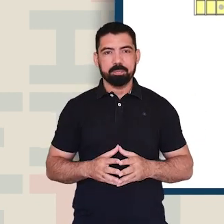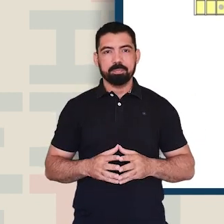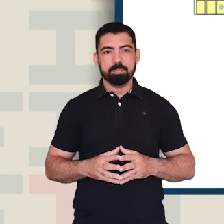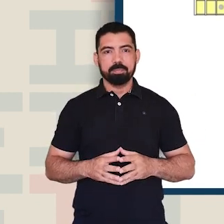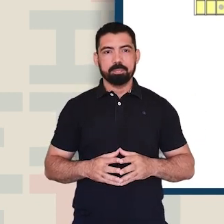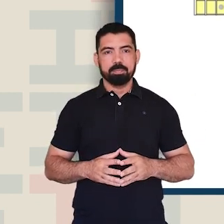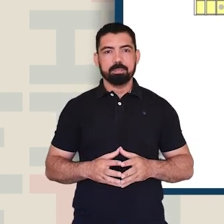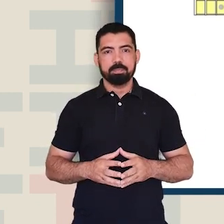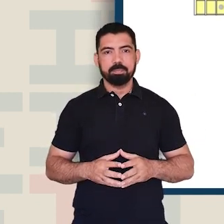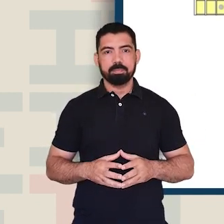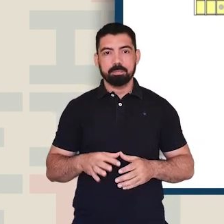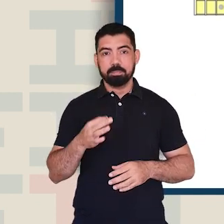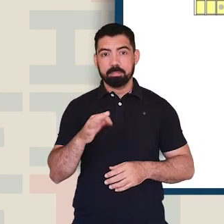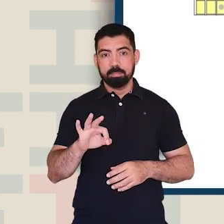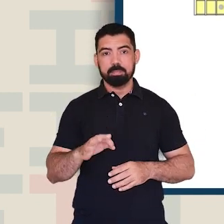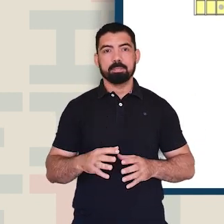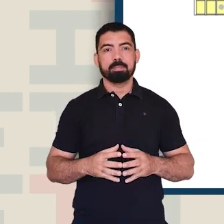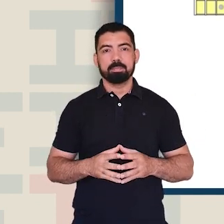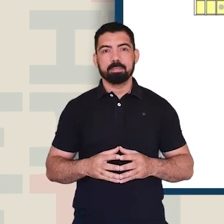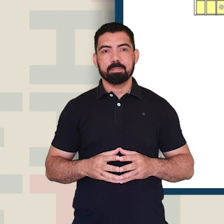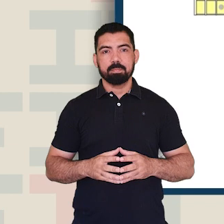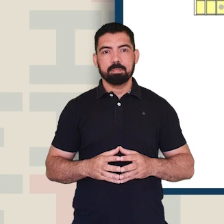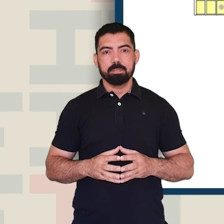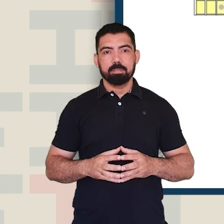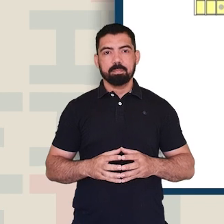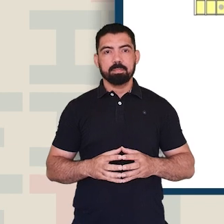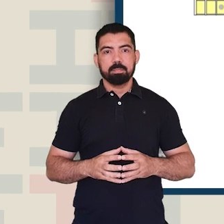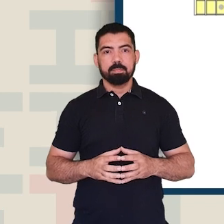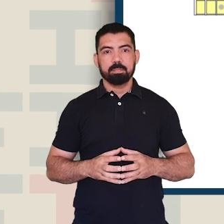O maior. Certo? Então seria.